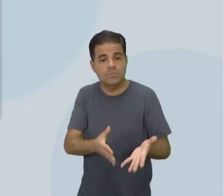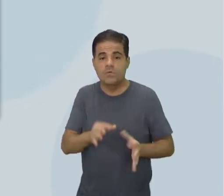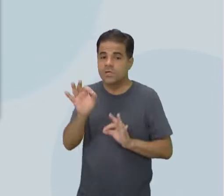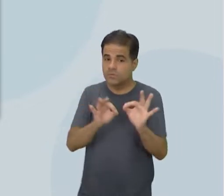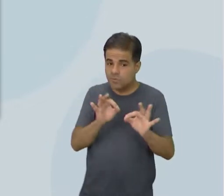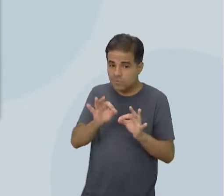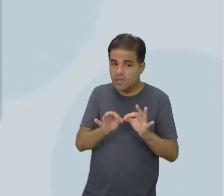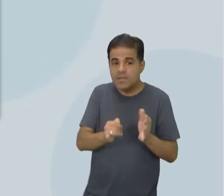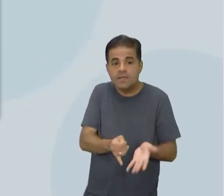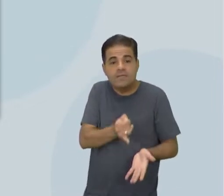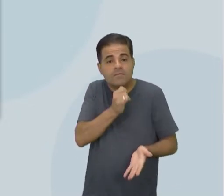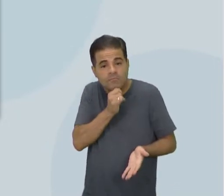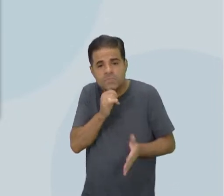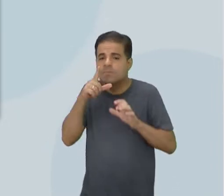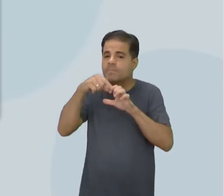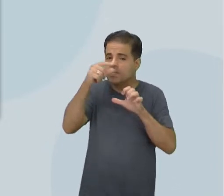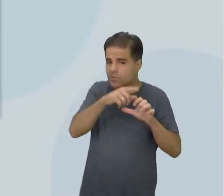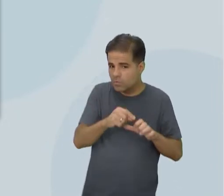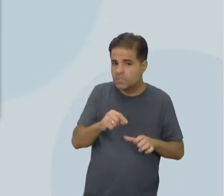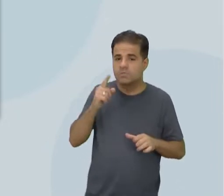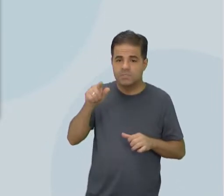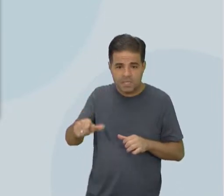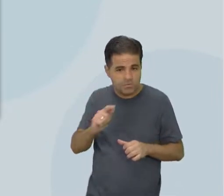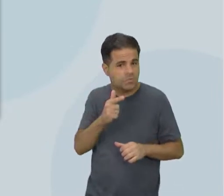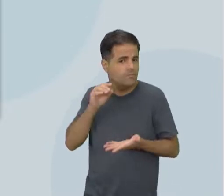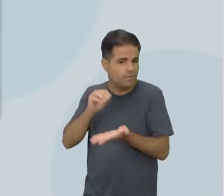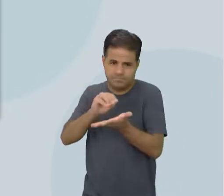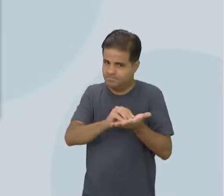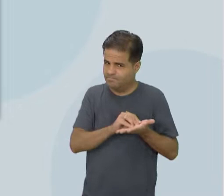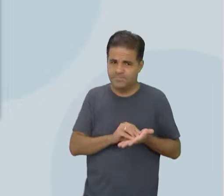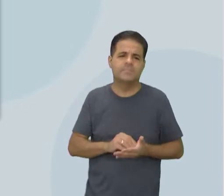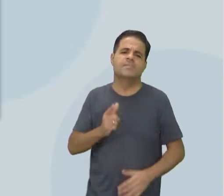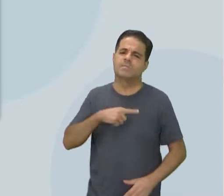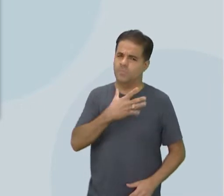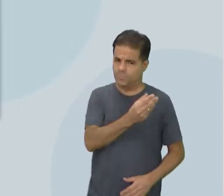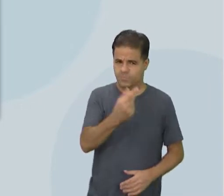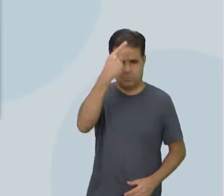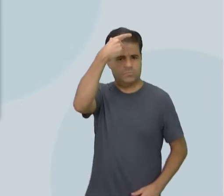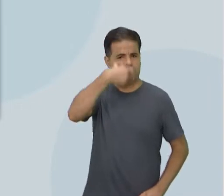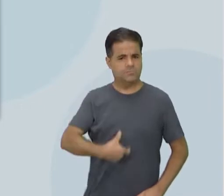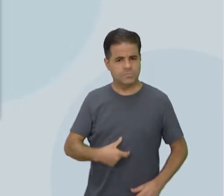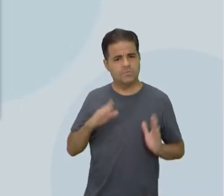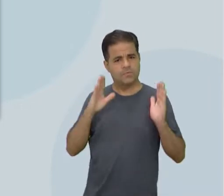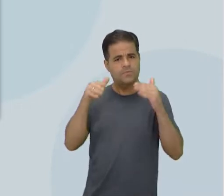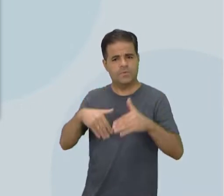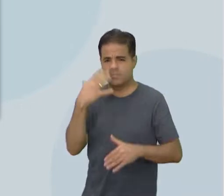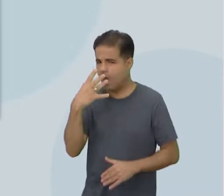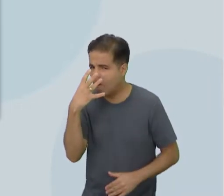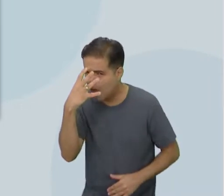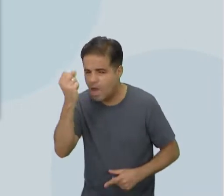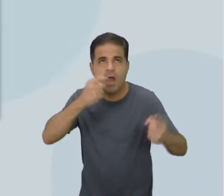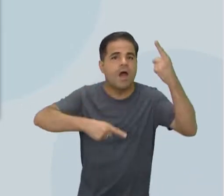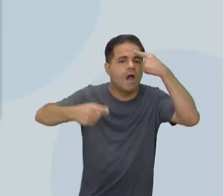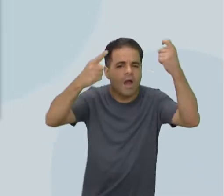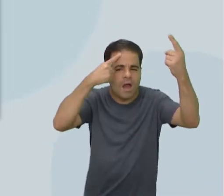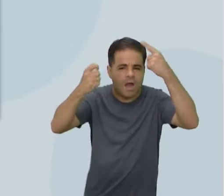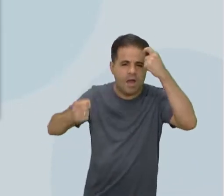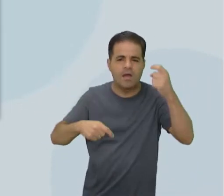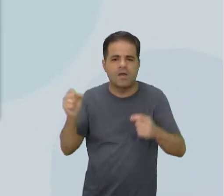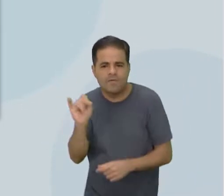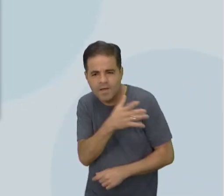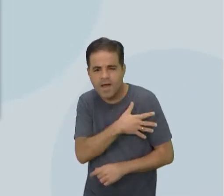concebendo um projeto. Exemplos de empreendedores de sucesso não faltam. Sua postura é focada na paixão por ter